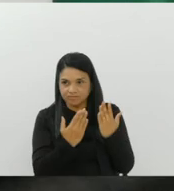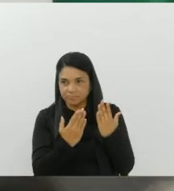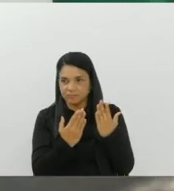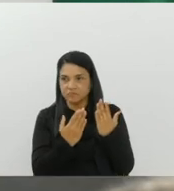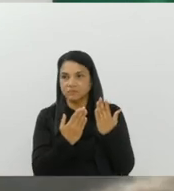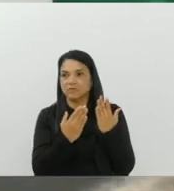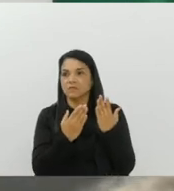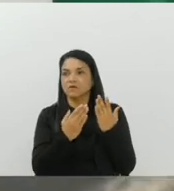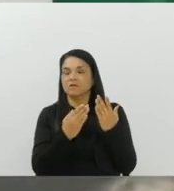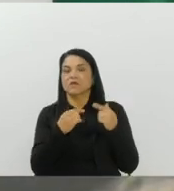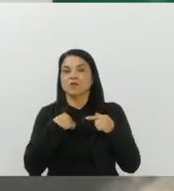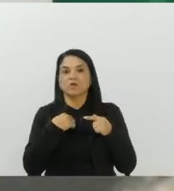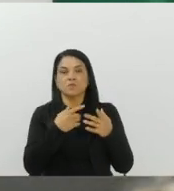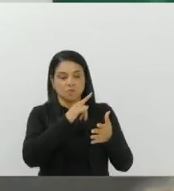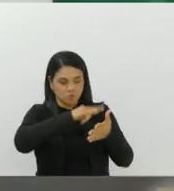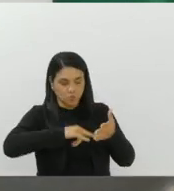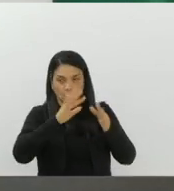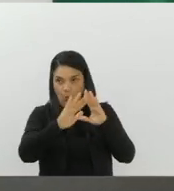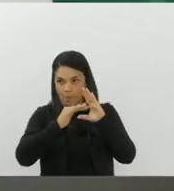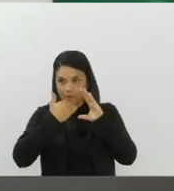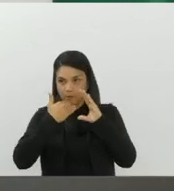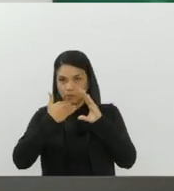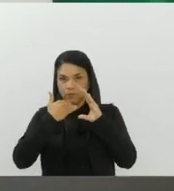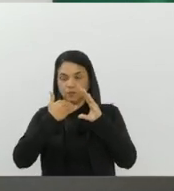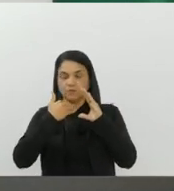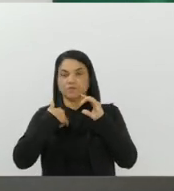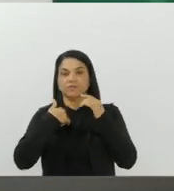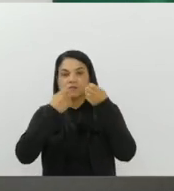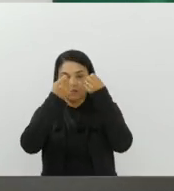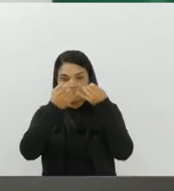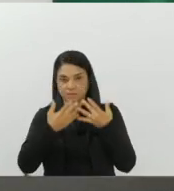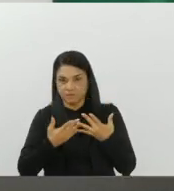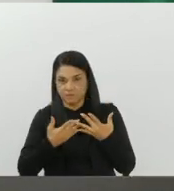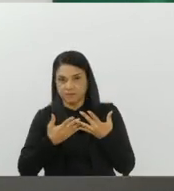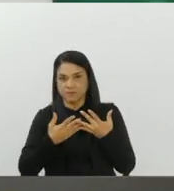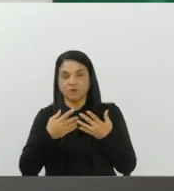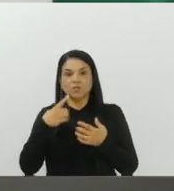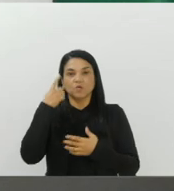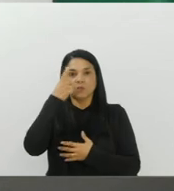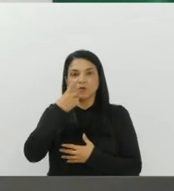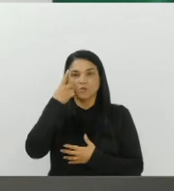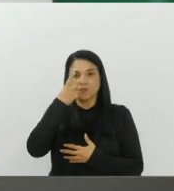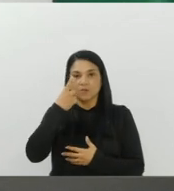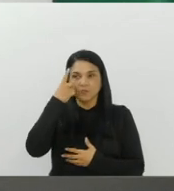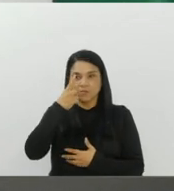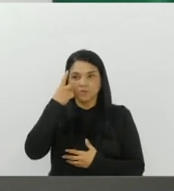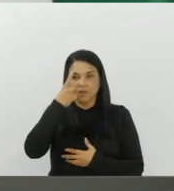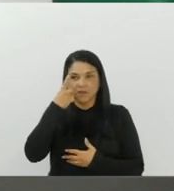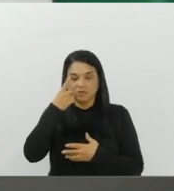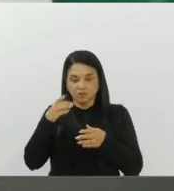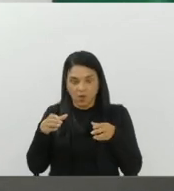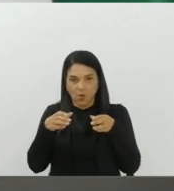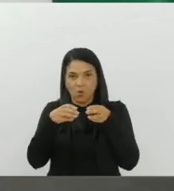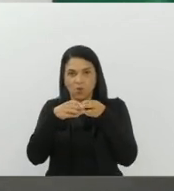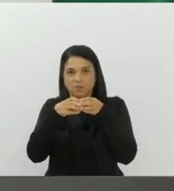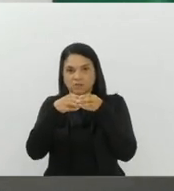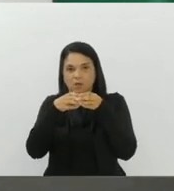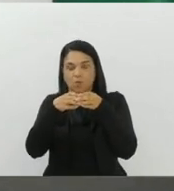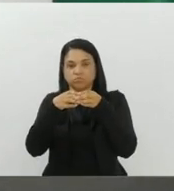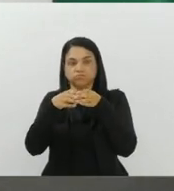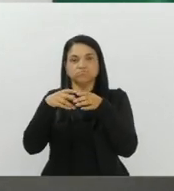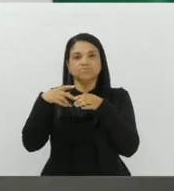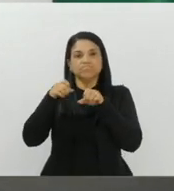me mandou um documento, segundo o regimento interno, que diz assim: o deputado integrante da comissão parlamentar